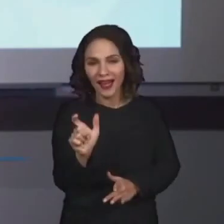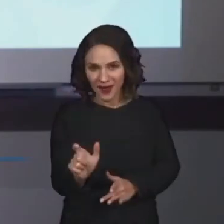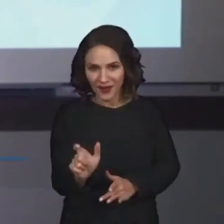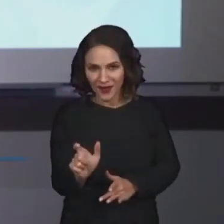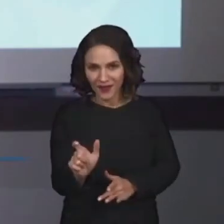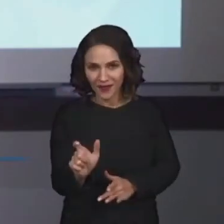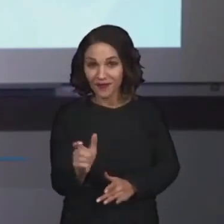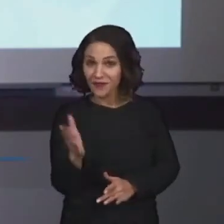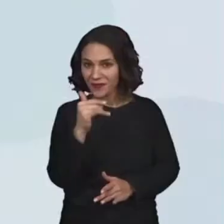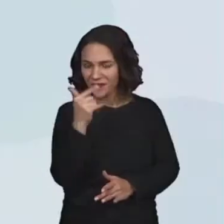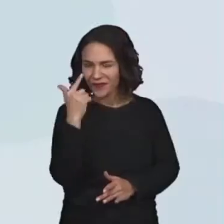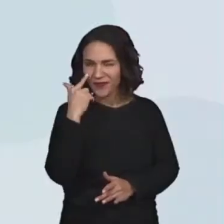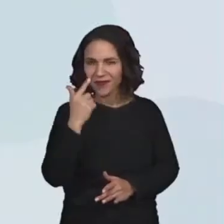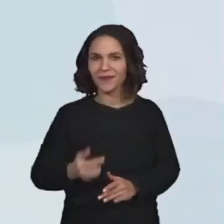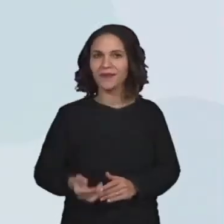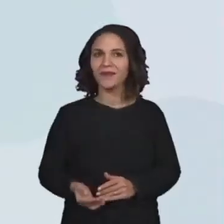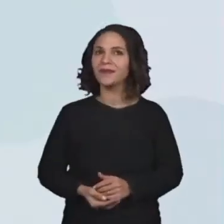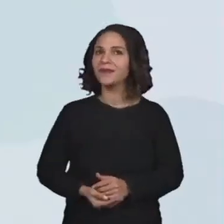palavras. Vamos lá.